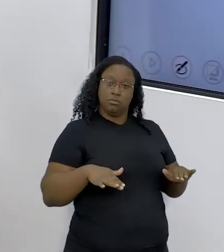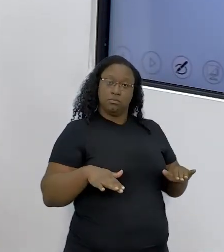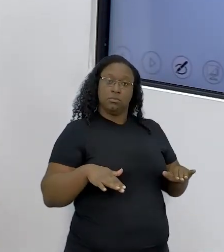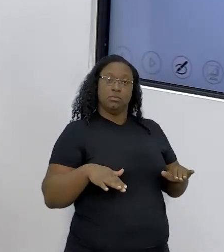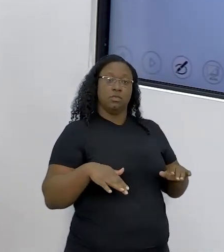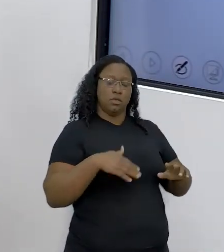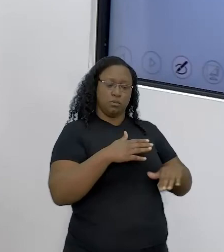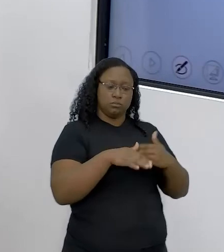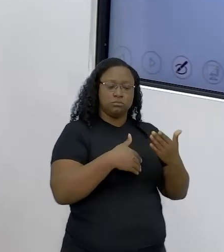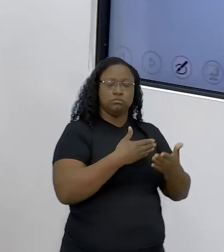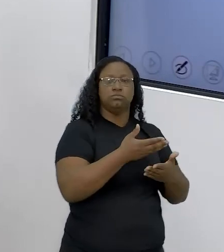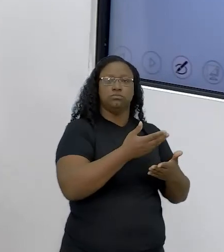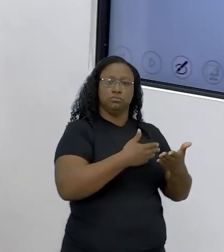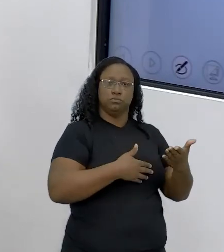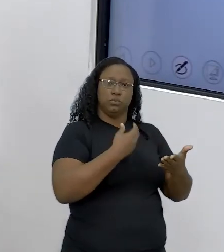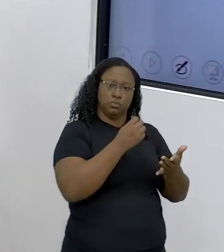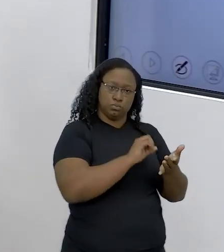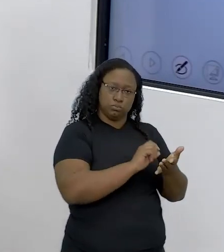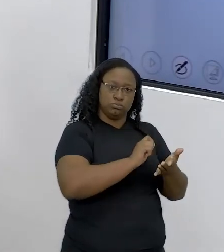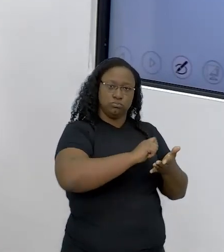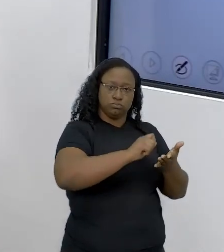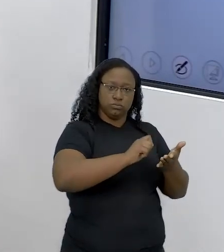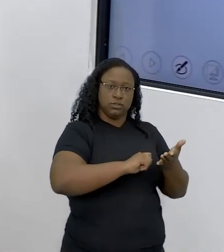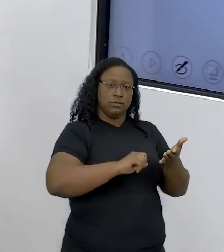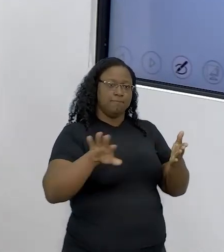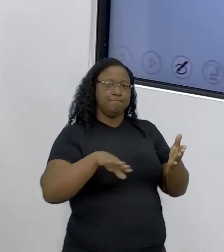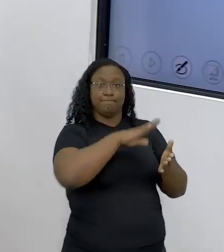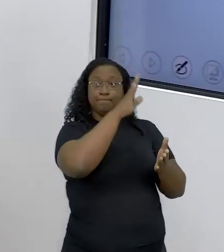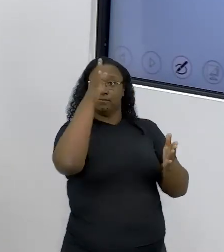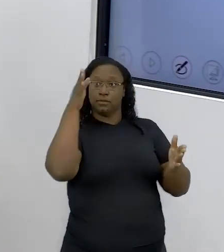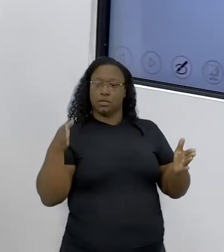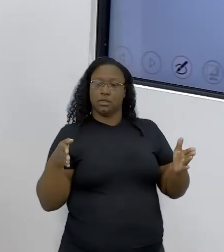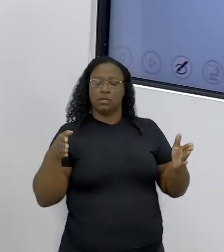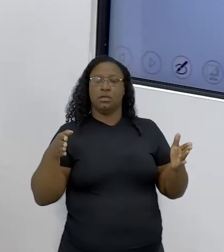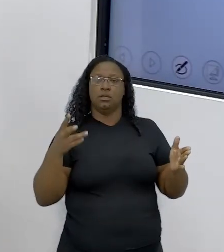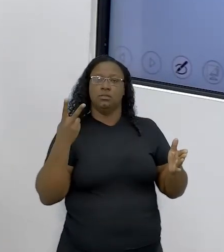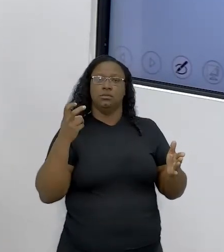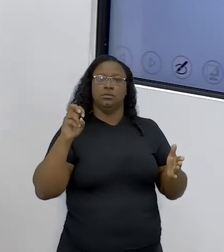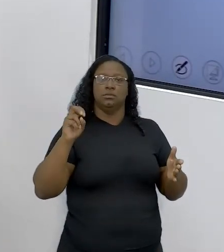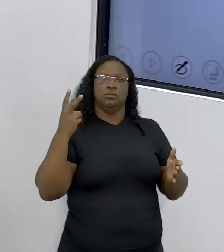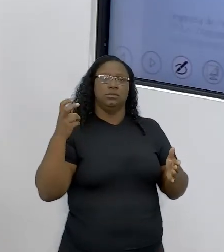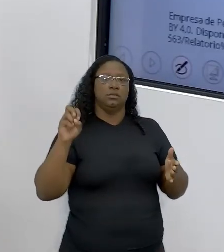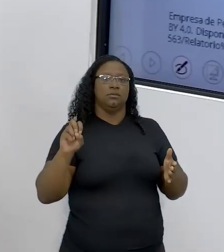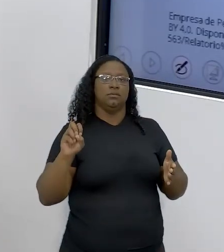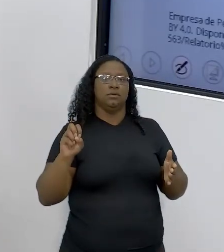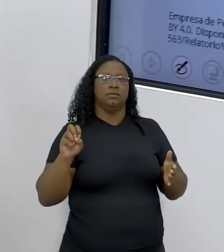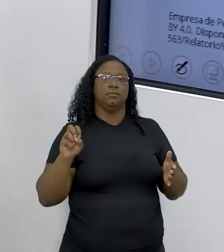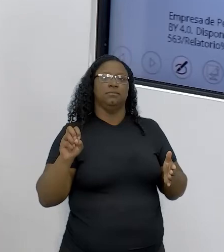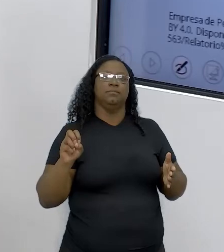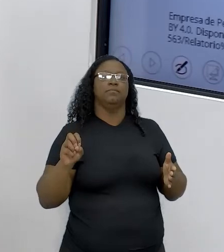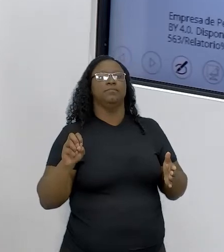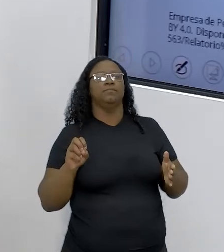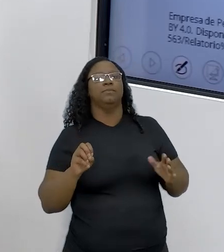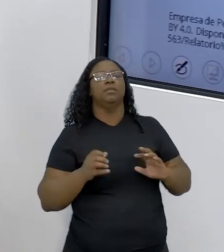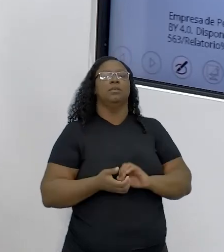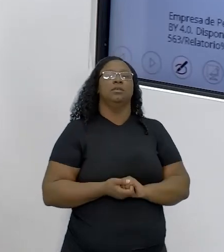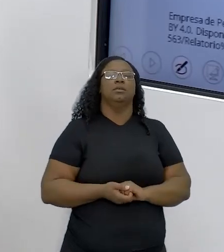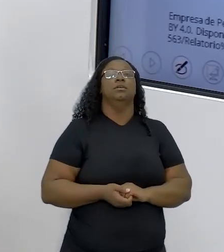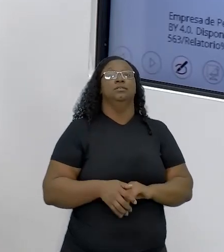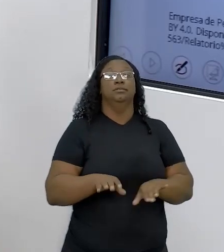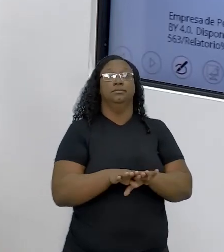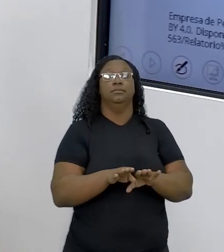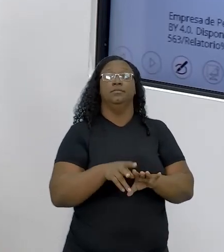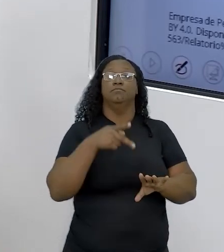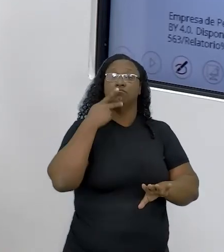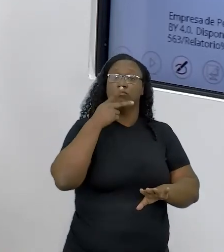como que está sendo o estudo e a projeção até 2050. Inclusive discute-se também um pouco sobre a pandemia, né?